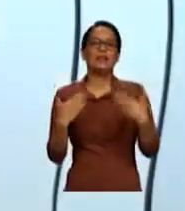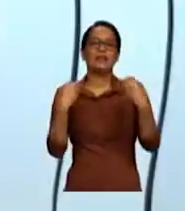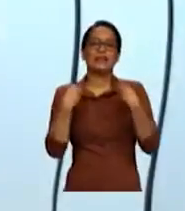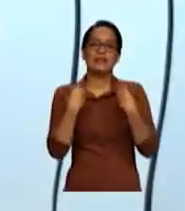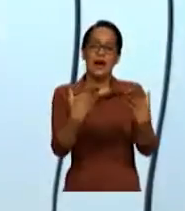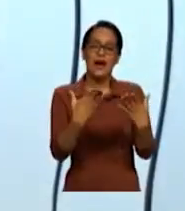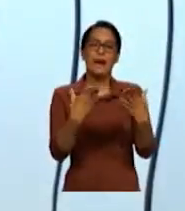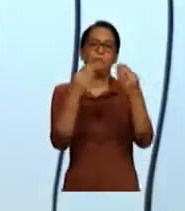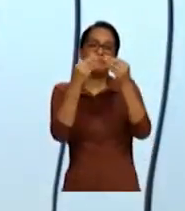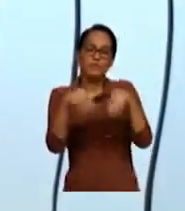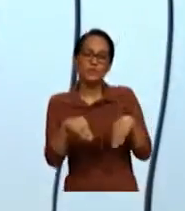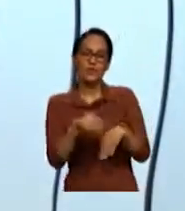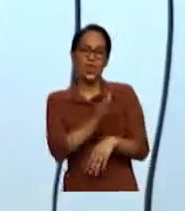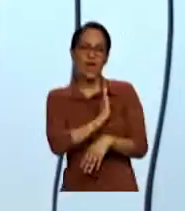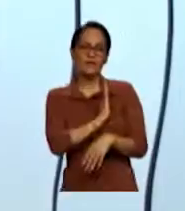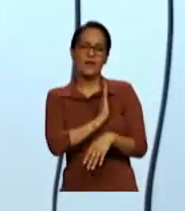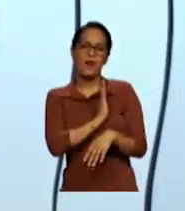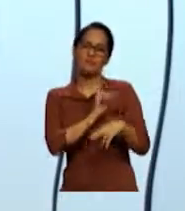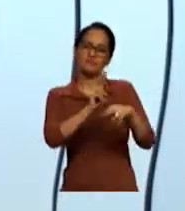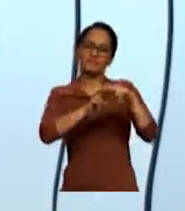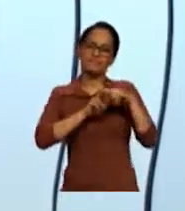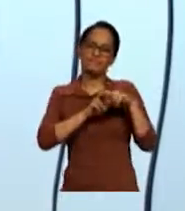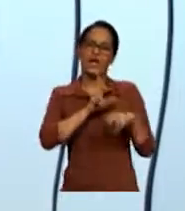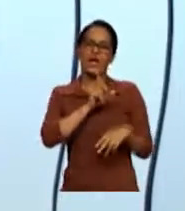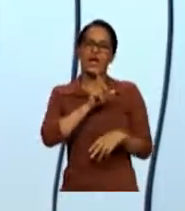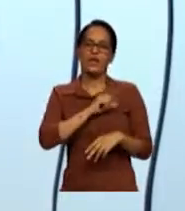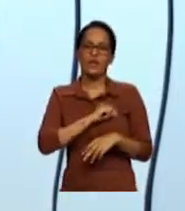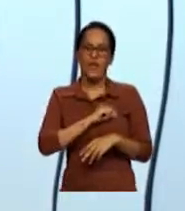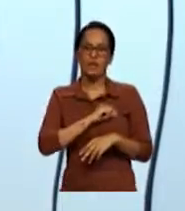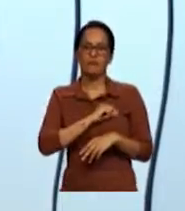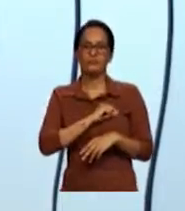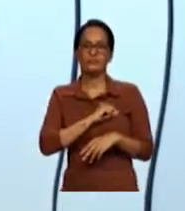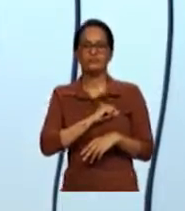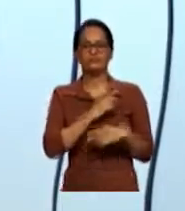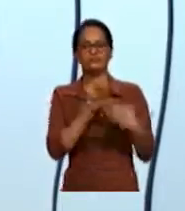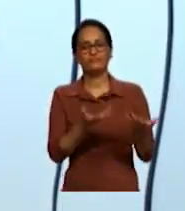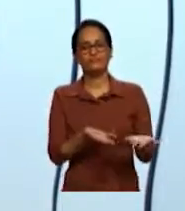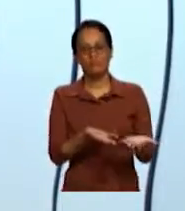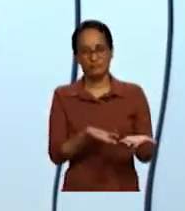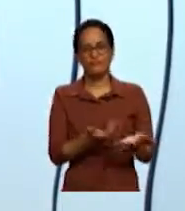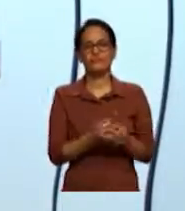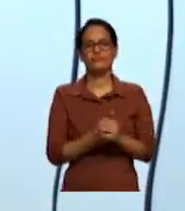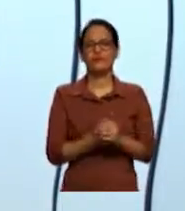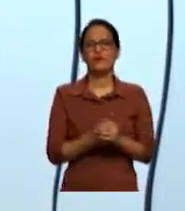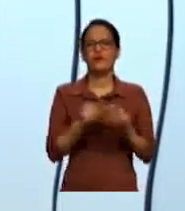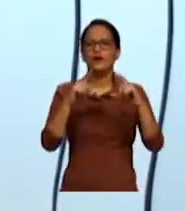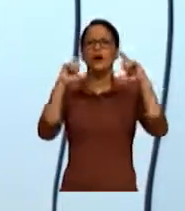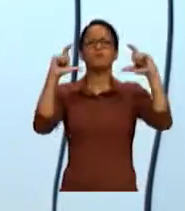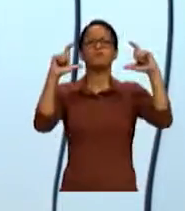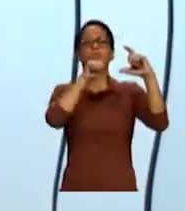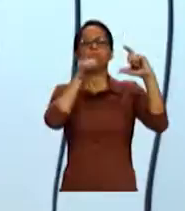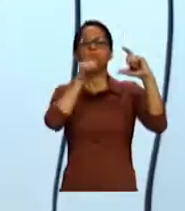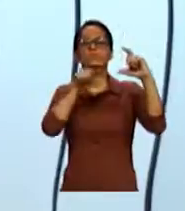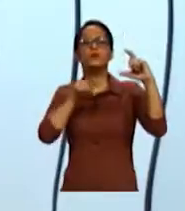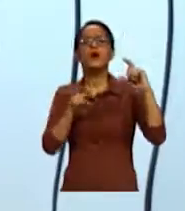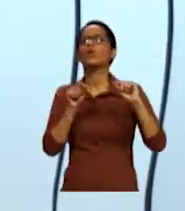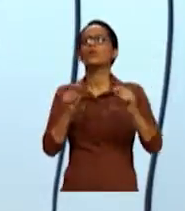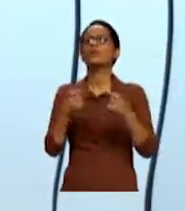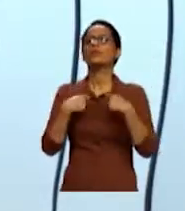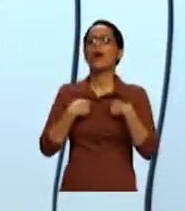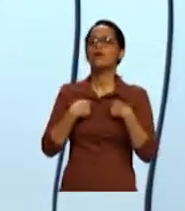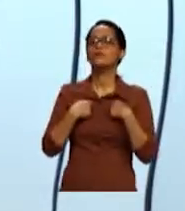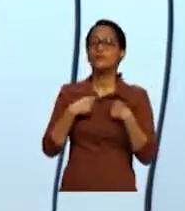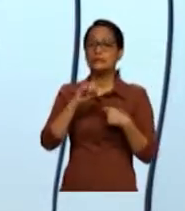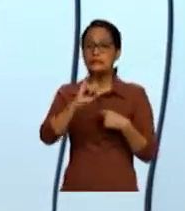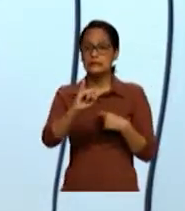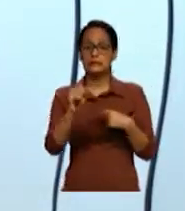cardíaca afetada pelo infarto. Tá? Então, gente, o que esse enunciado nos traz? É que a prática de a qualidade de vida,